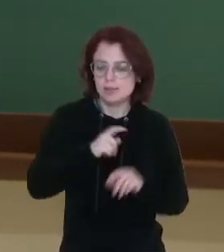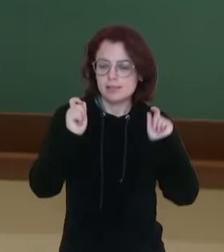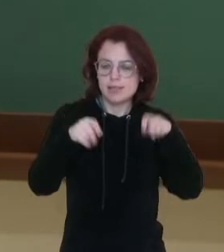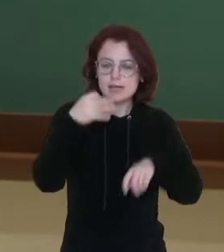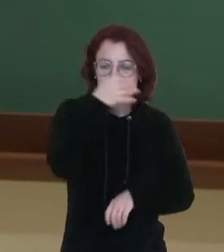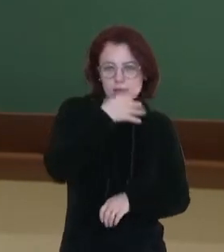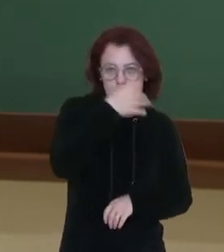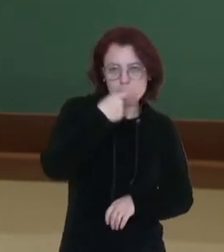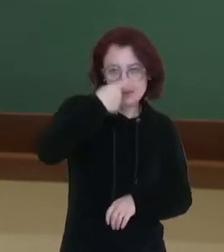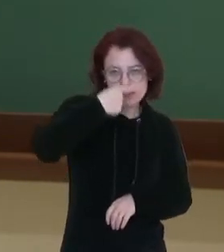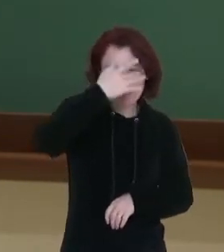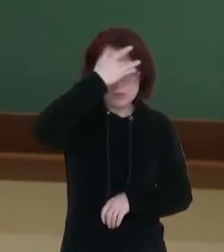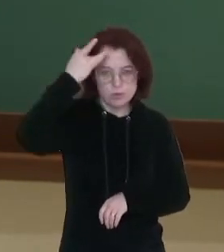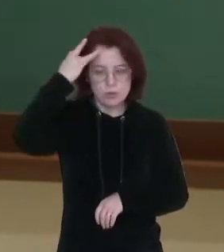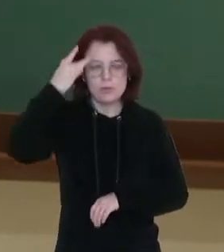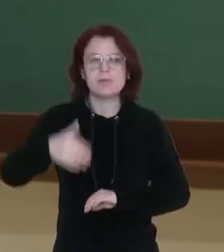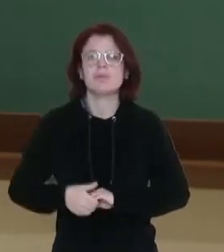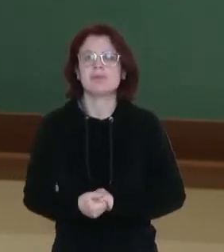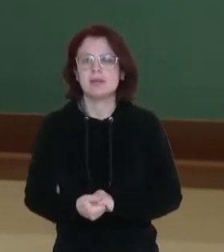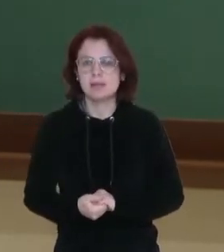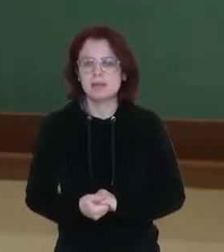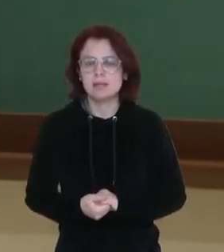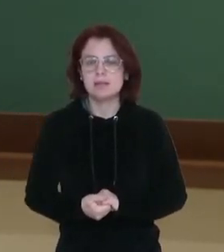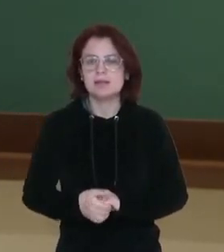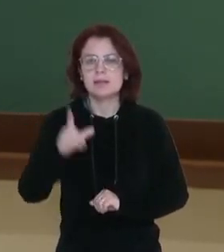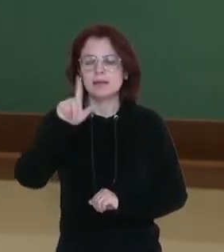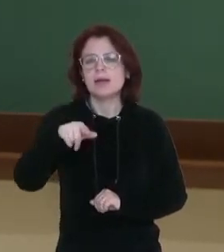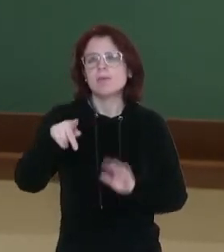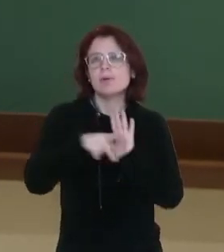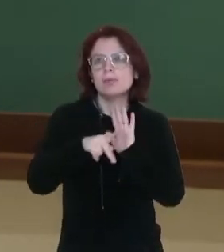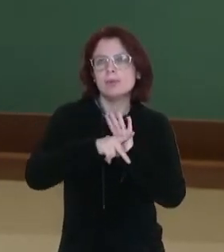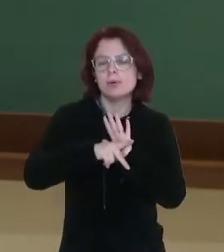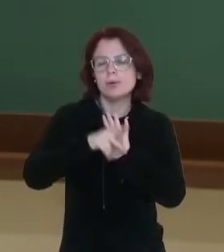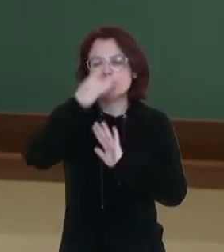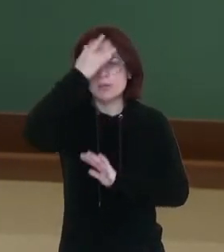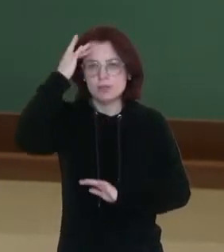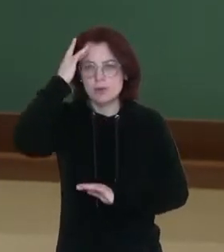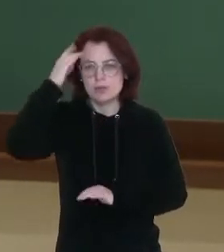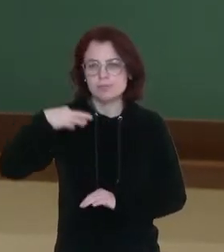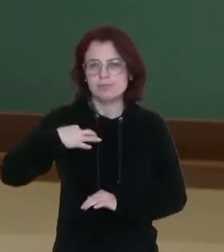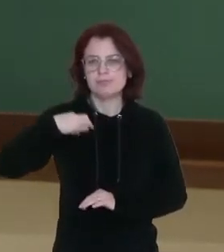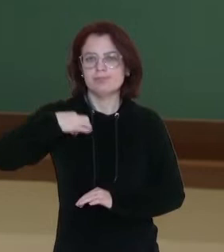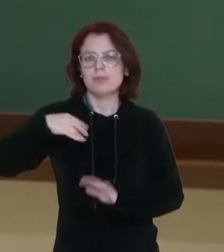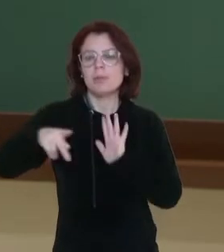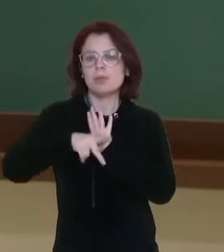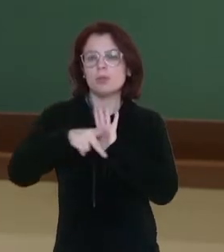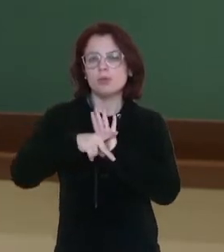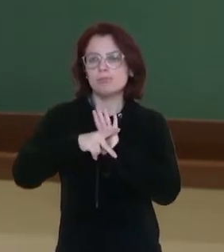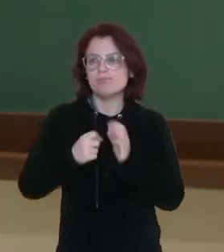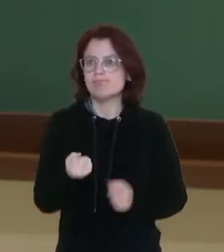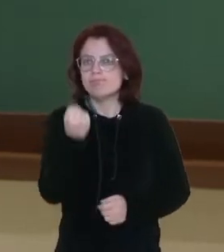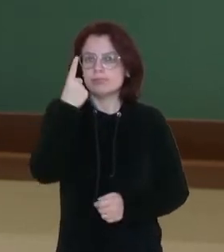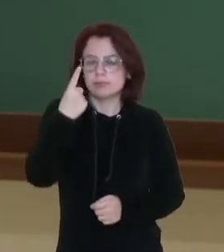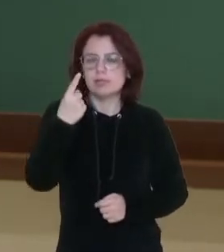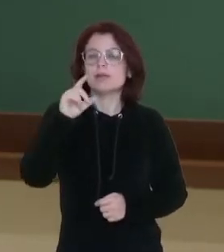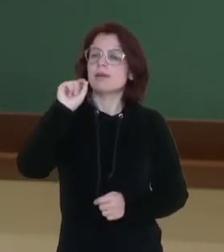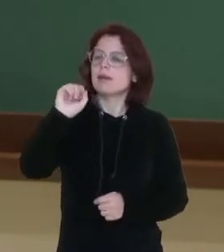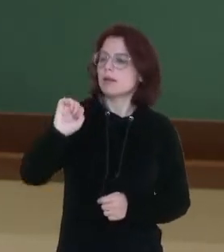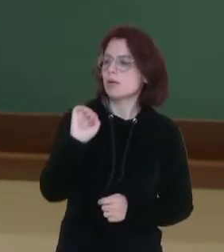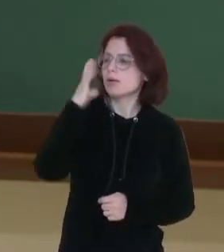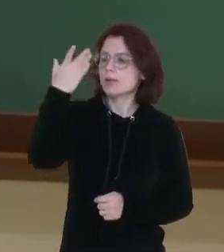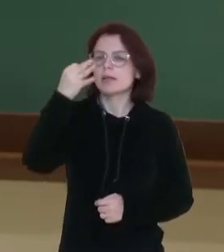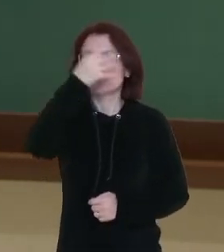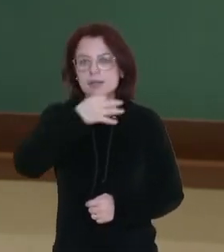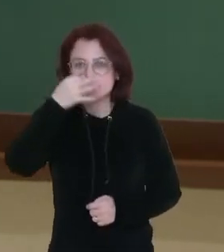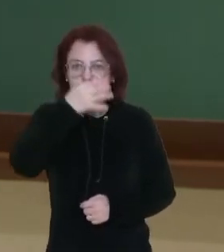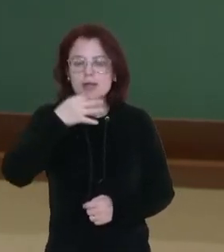primeira pessoa, que é aquele narrador geralmente protagonista, que participa dos acontecimentos e narra o que